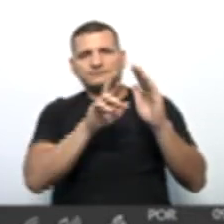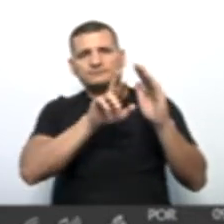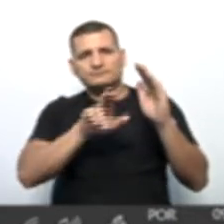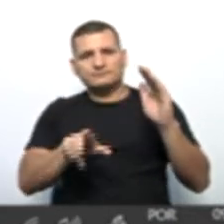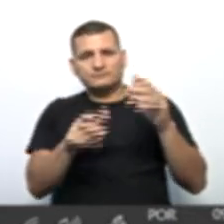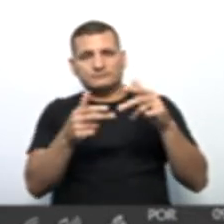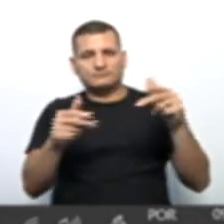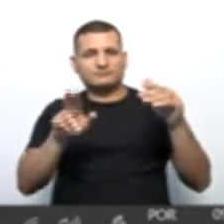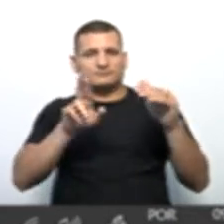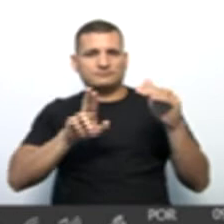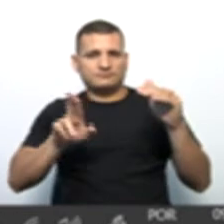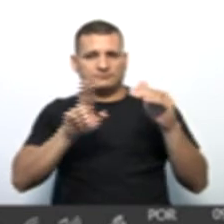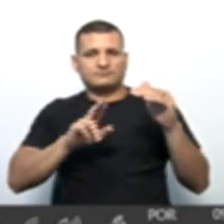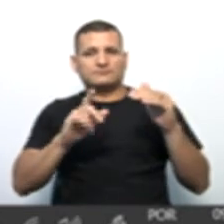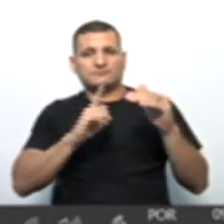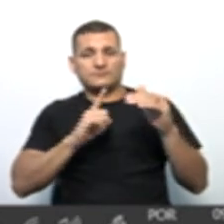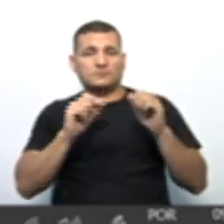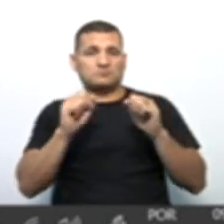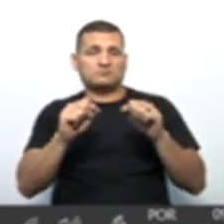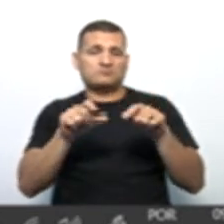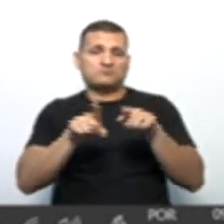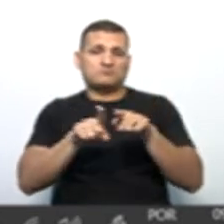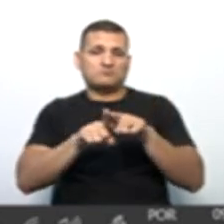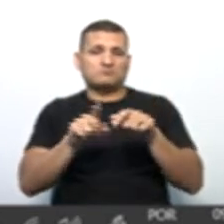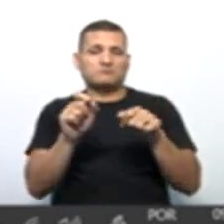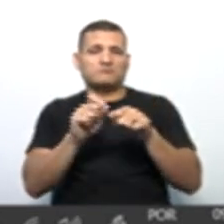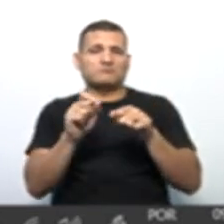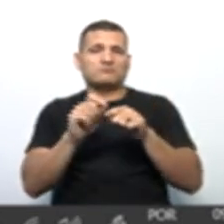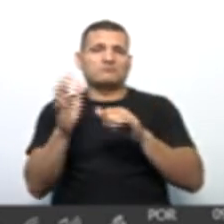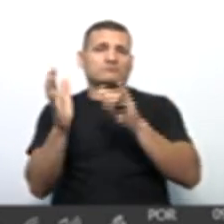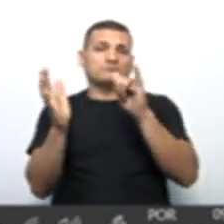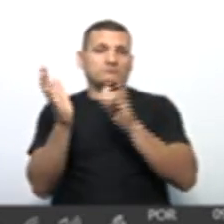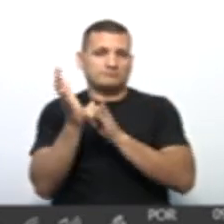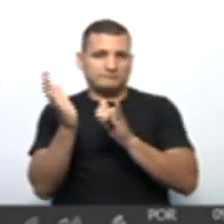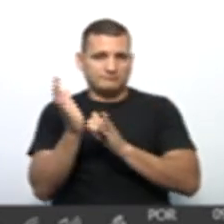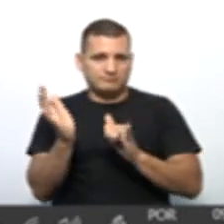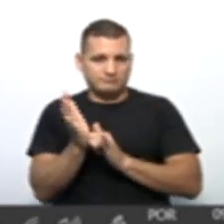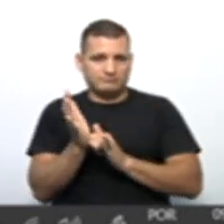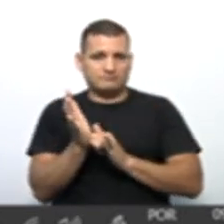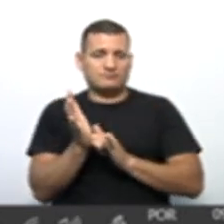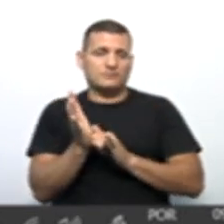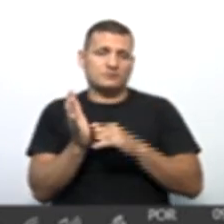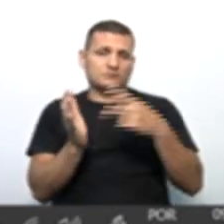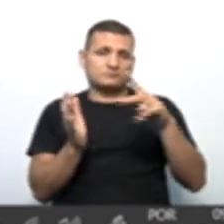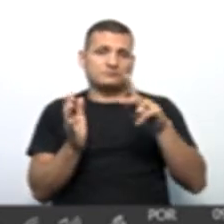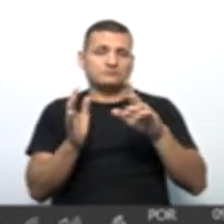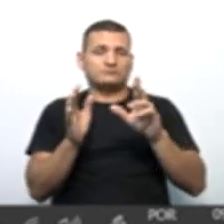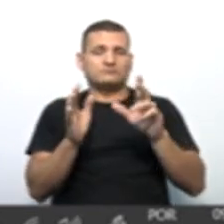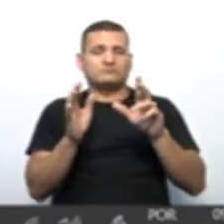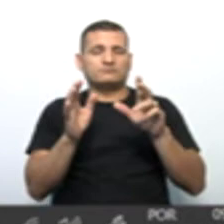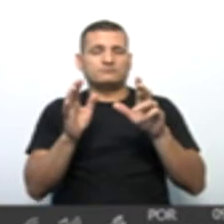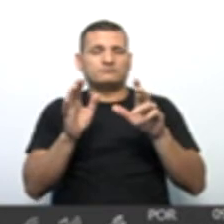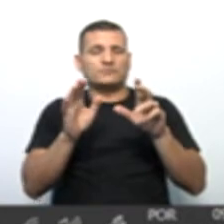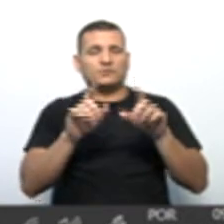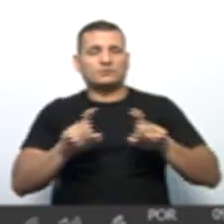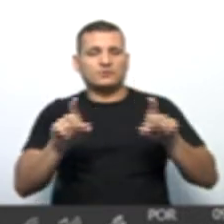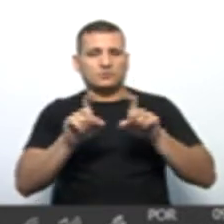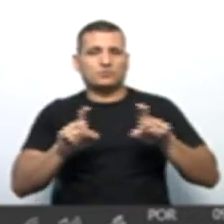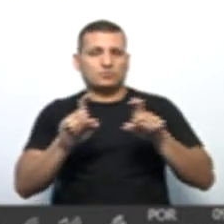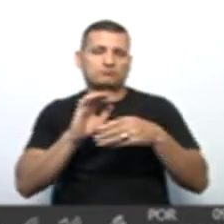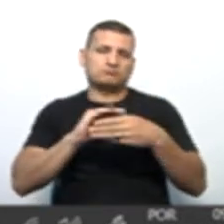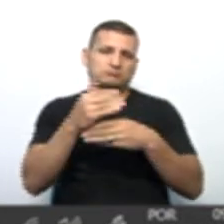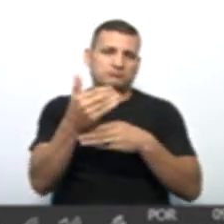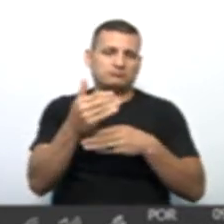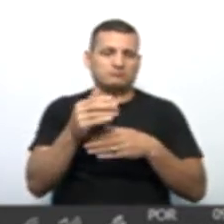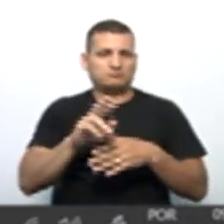você pode também fazer o download no seu computador que vai permitir ter uma usabilidade melhor referente a ele que ele